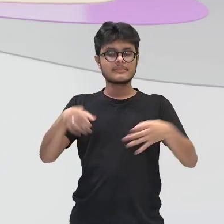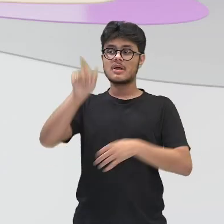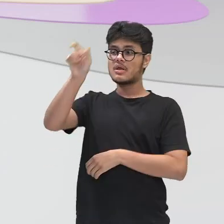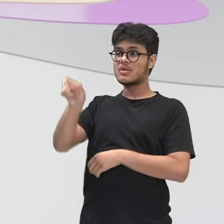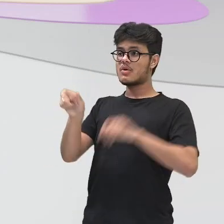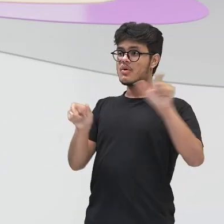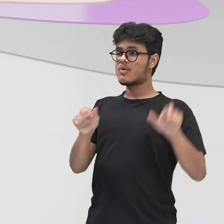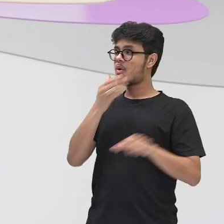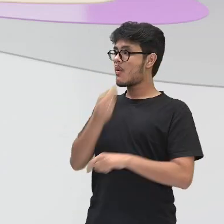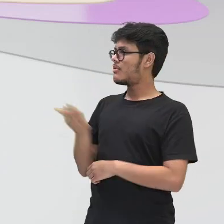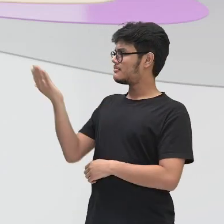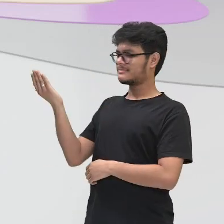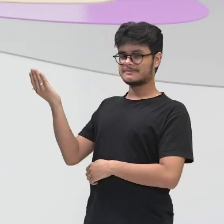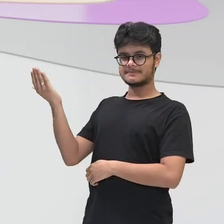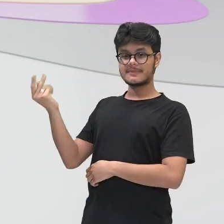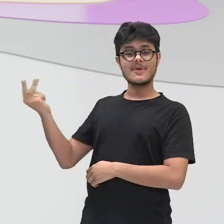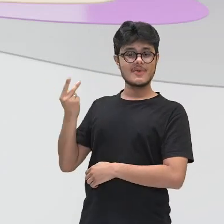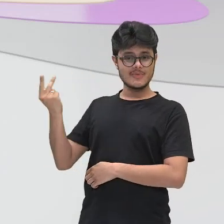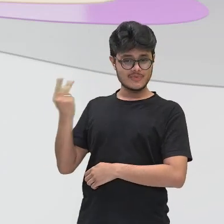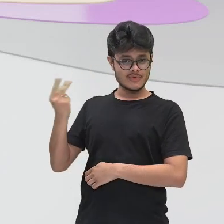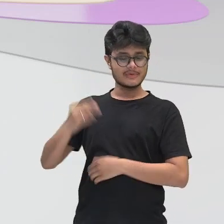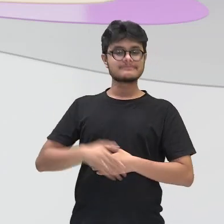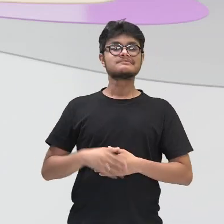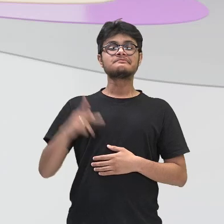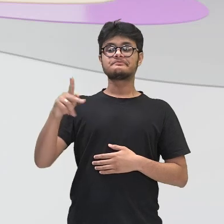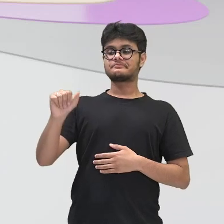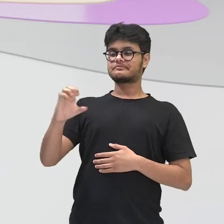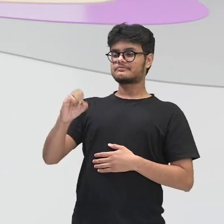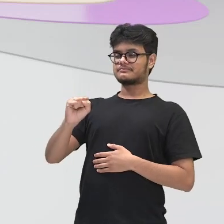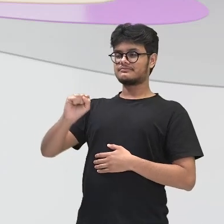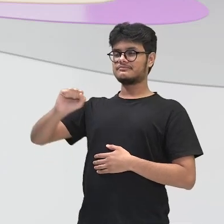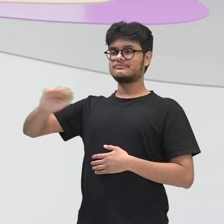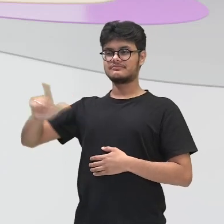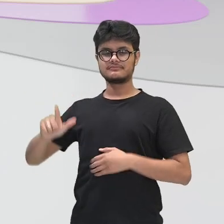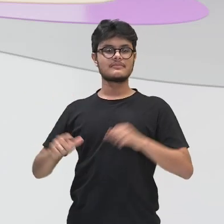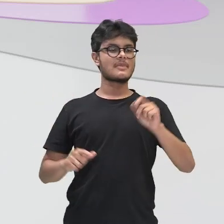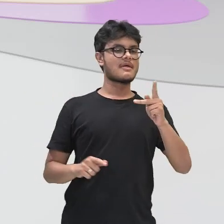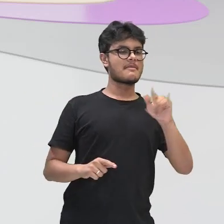aqui, ó, Blaise Pascal e Pierre de Fermat, no século XVII,